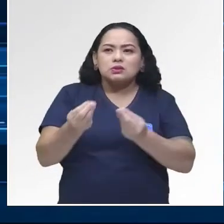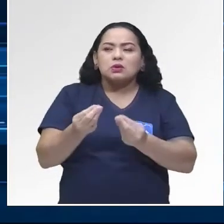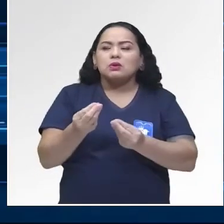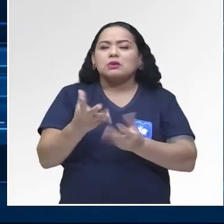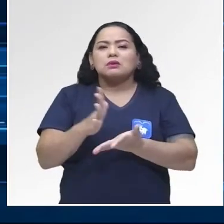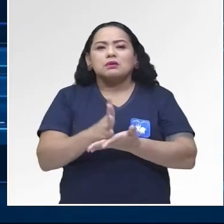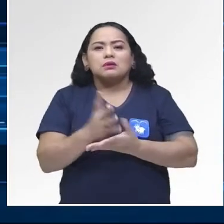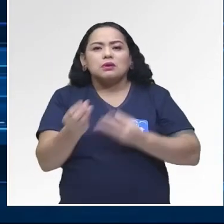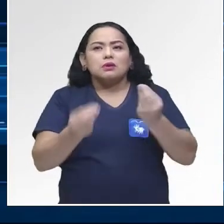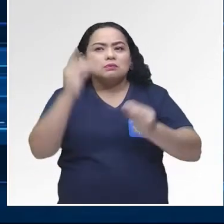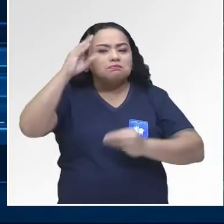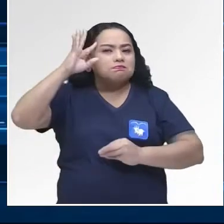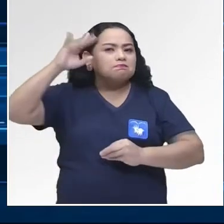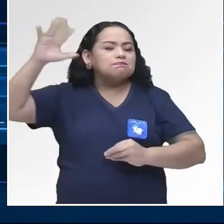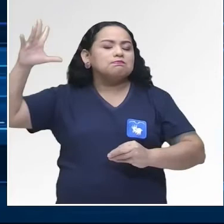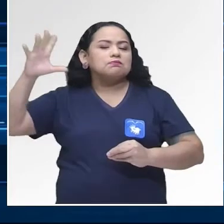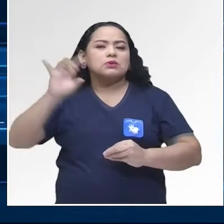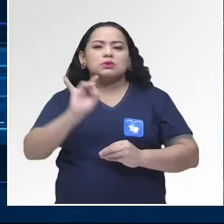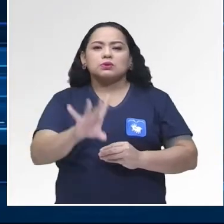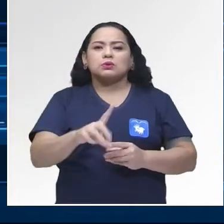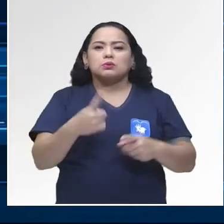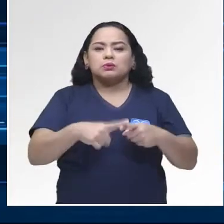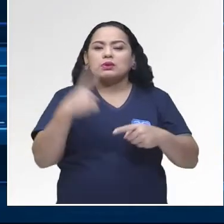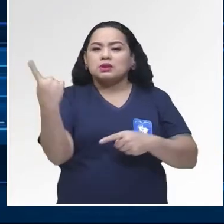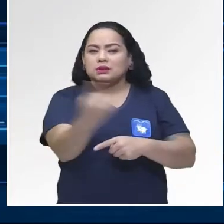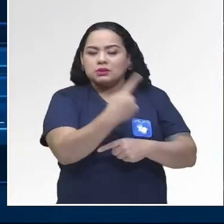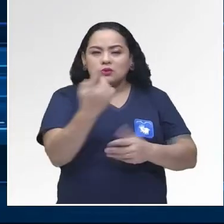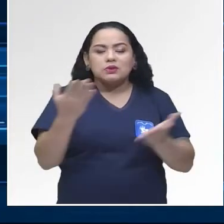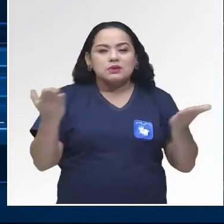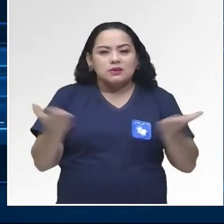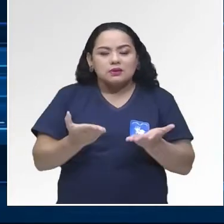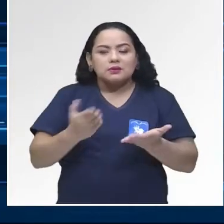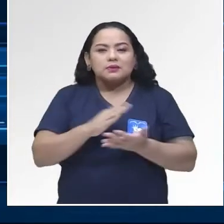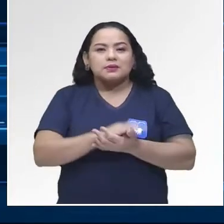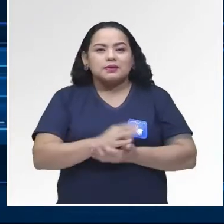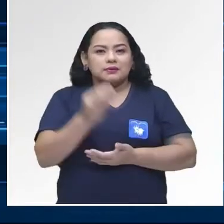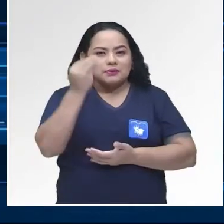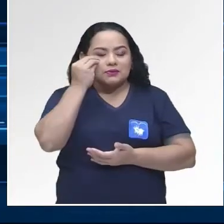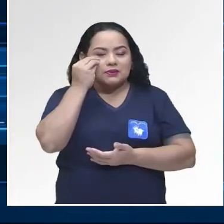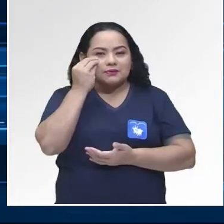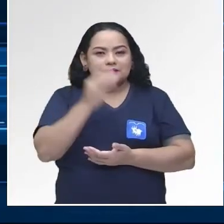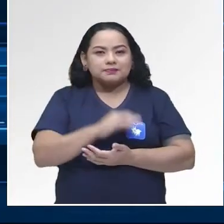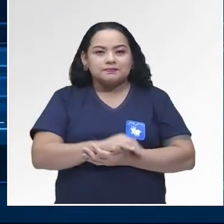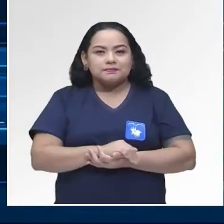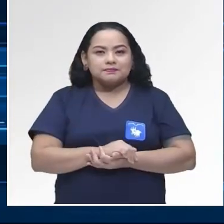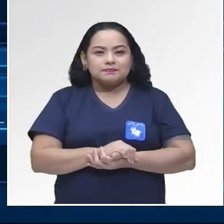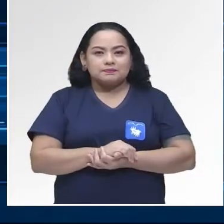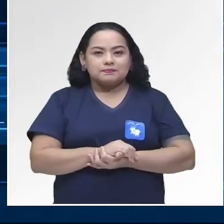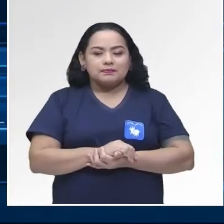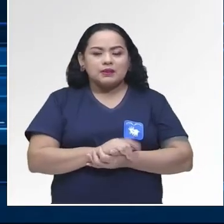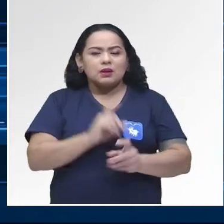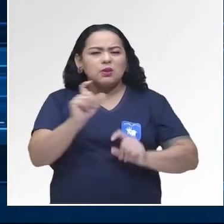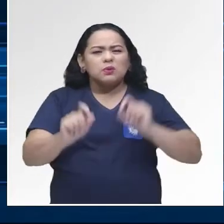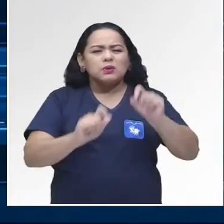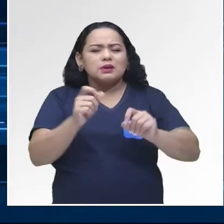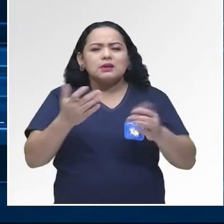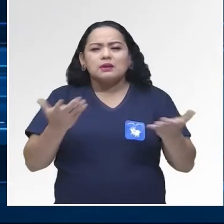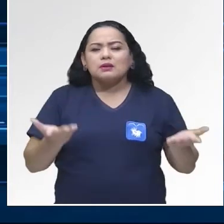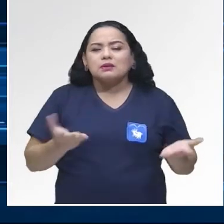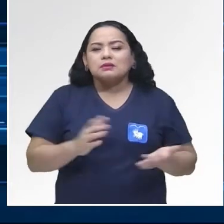apenas ilusório, que é o que a gente vai, então, ver aqui, né? O que é isso, né?